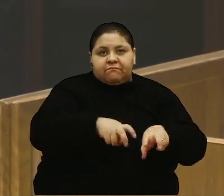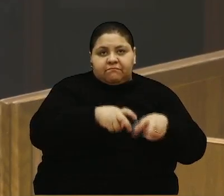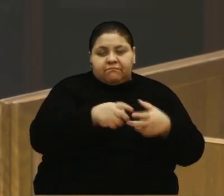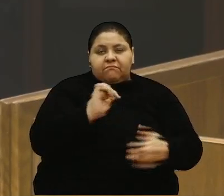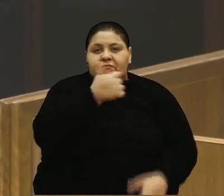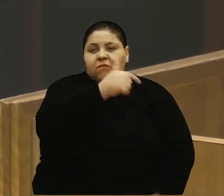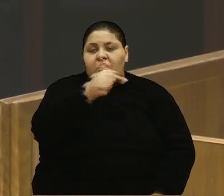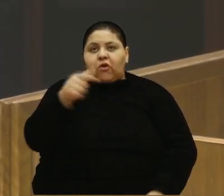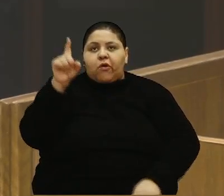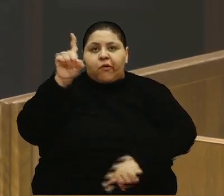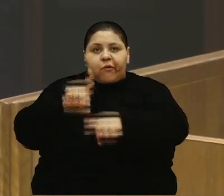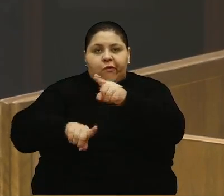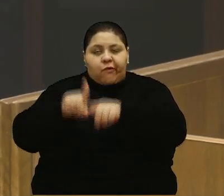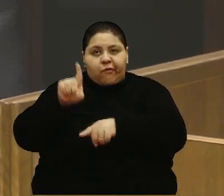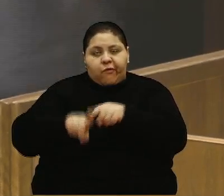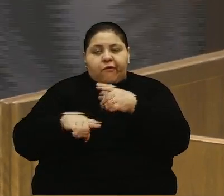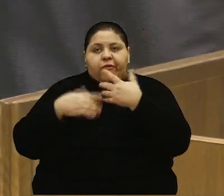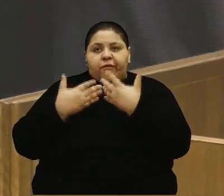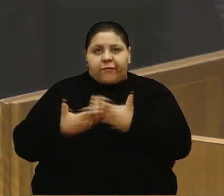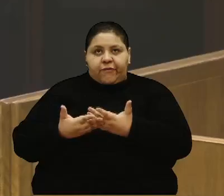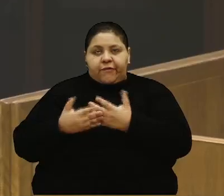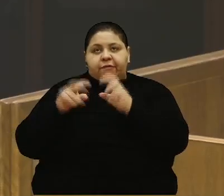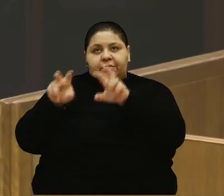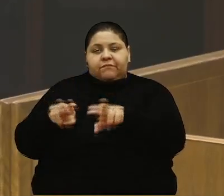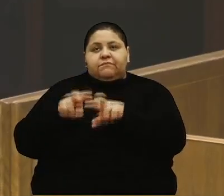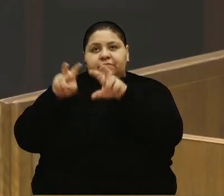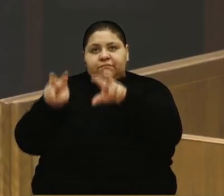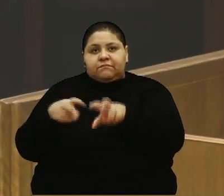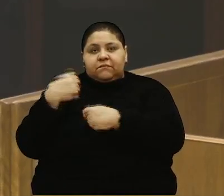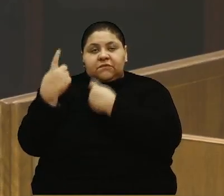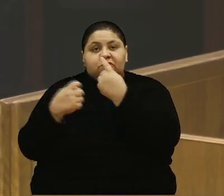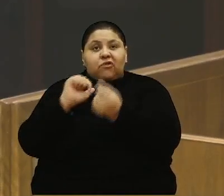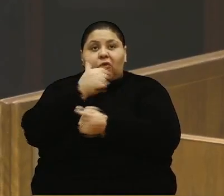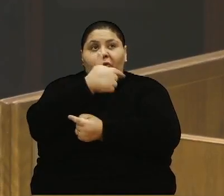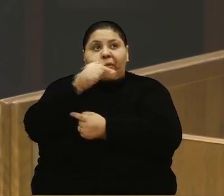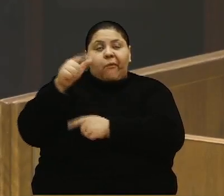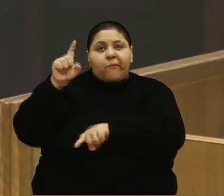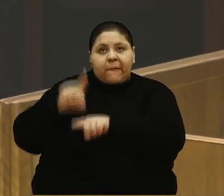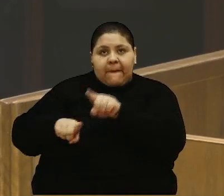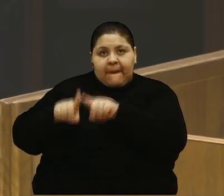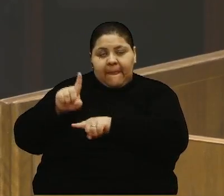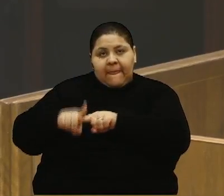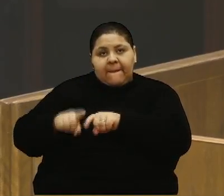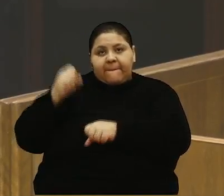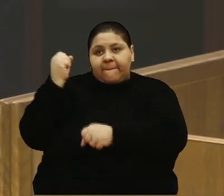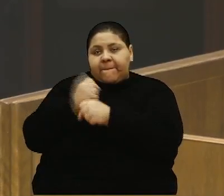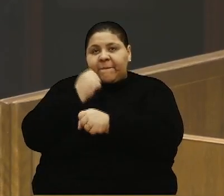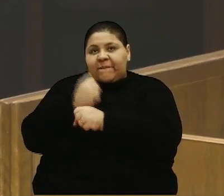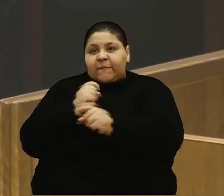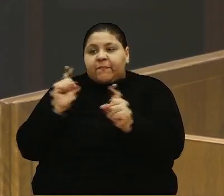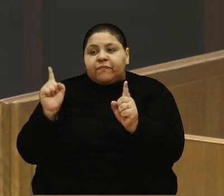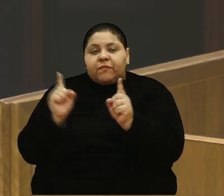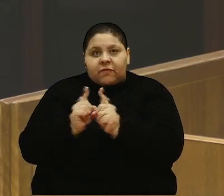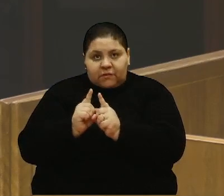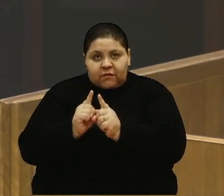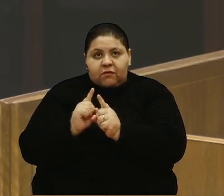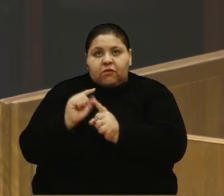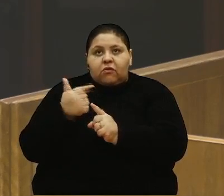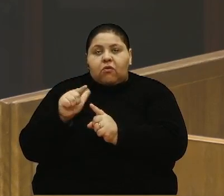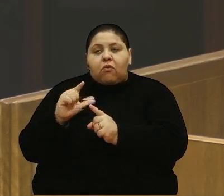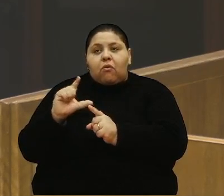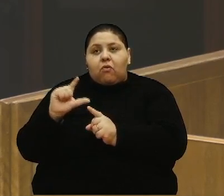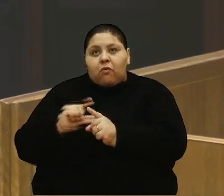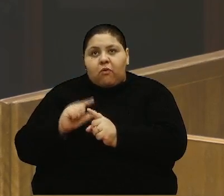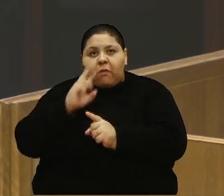Outras atividades, além da agropecuária, algumas outras atividades e obras de pequeno porte ou baixo